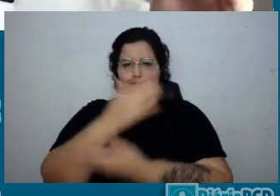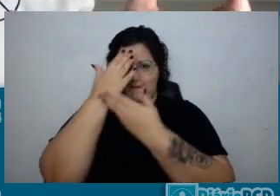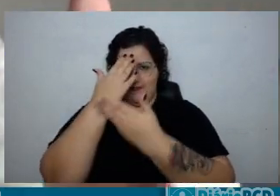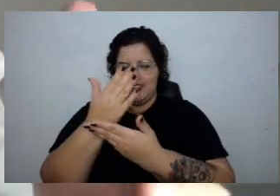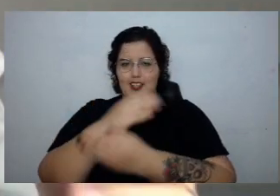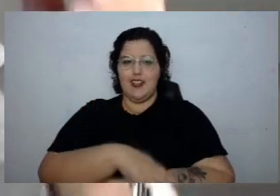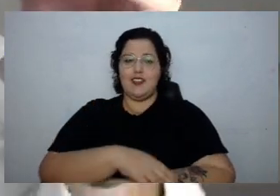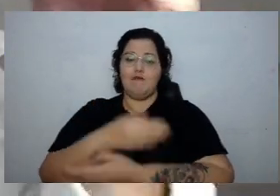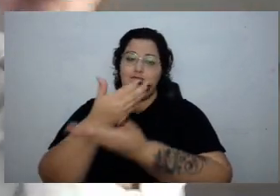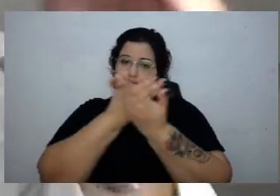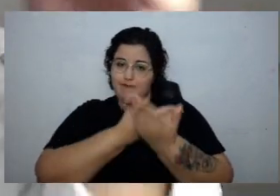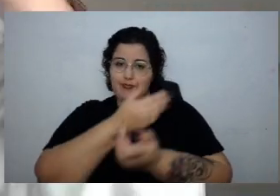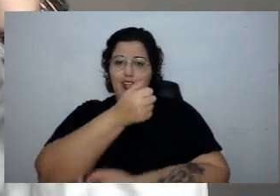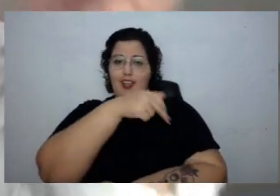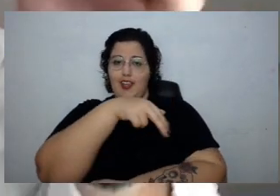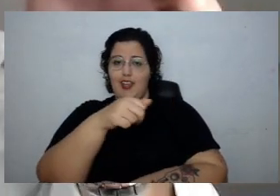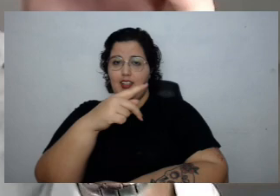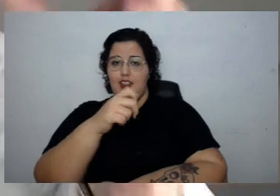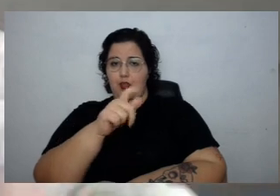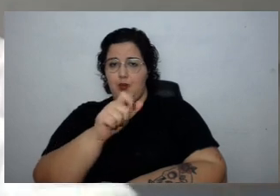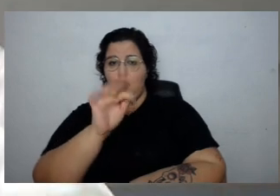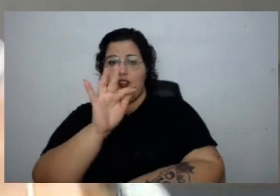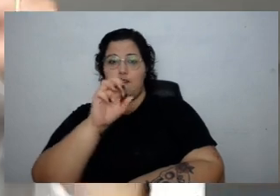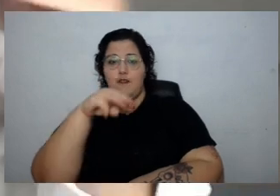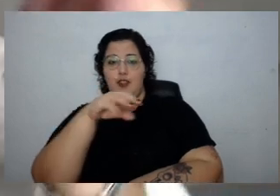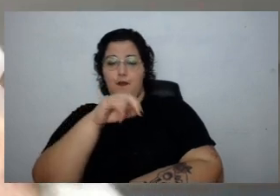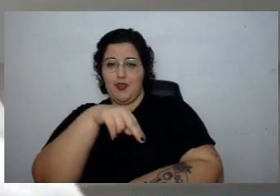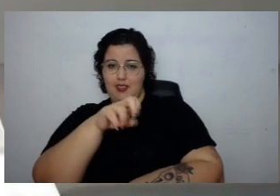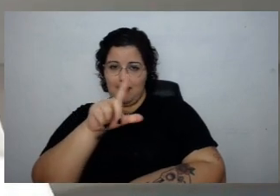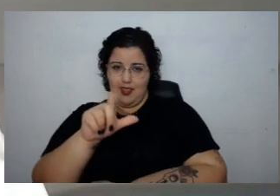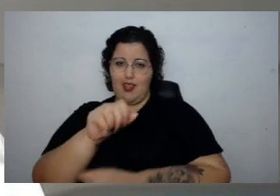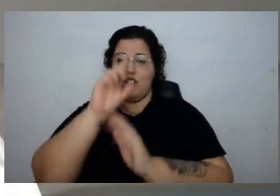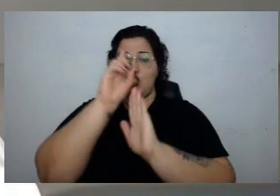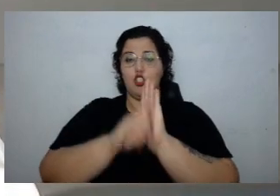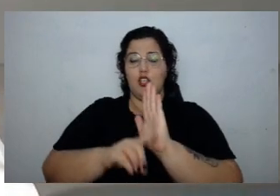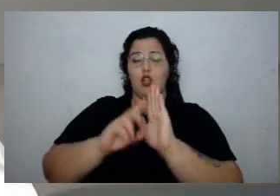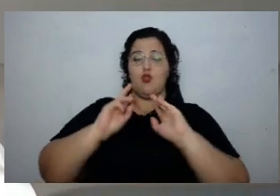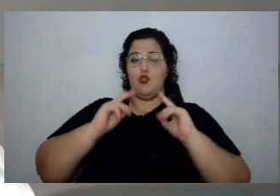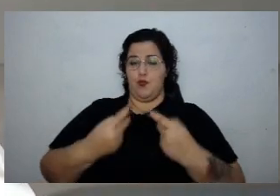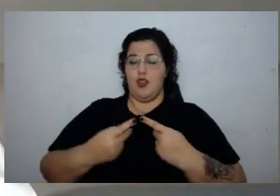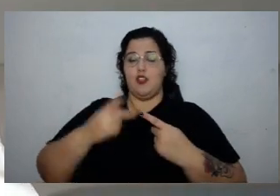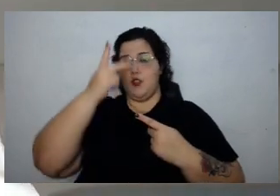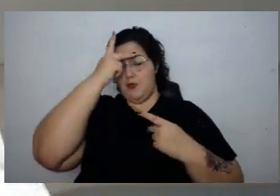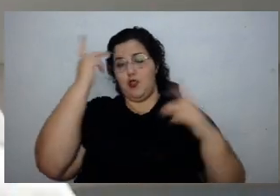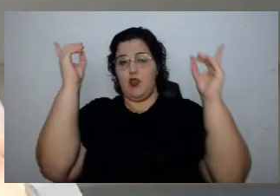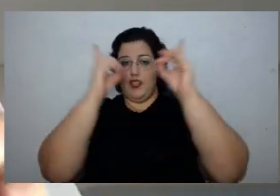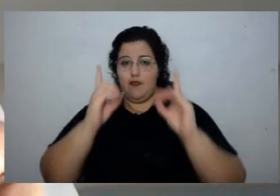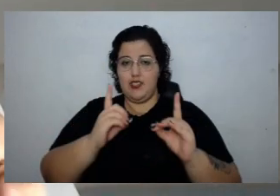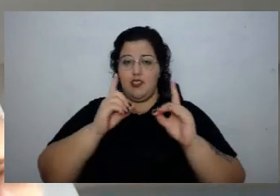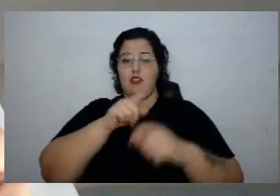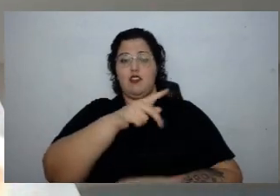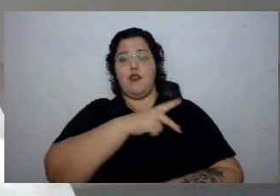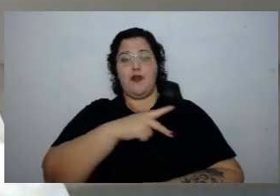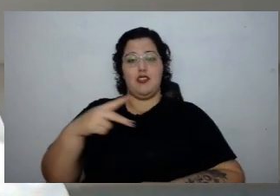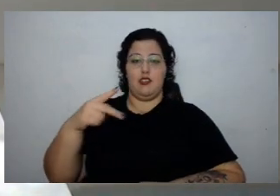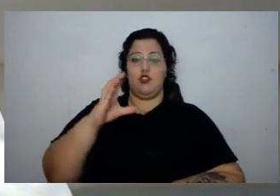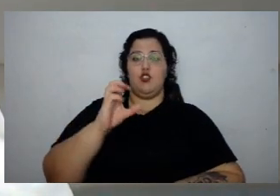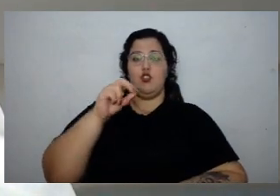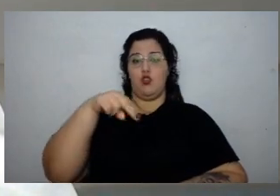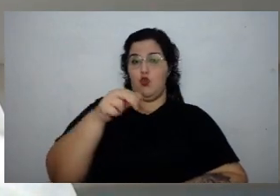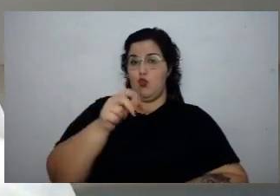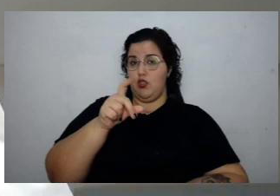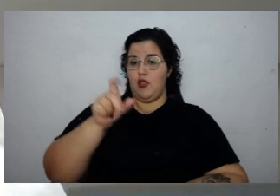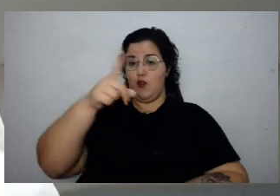conversamos então com Ana Paula Feminella, secretária nacional dos Direitos da Pessoa com Deficiência, presidente do CONAD, e quem